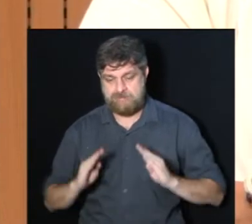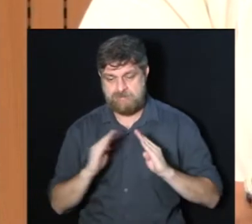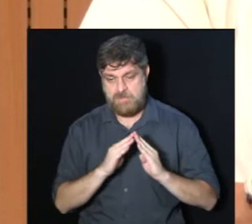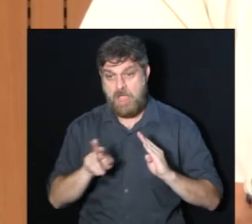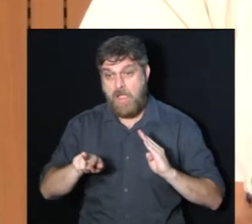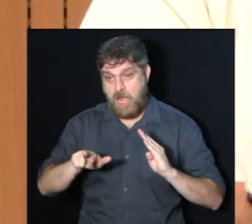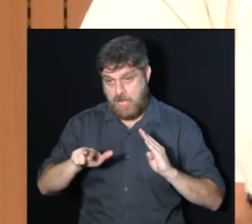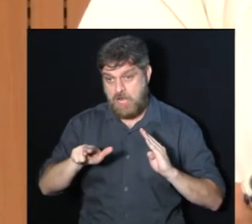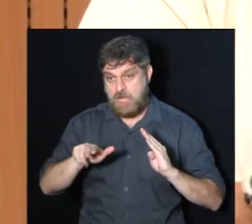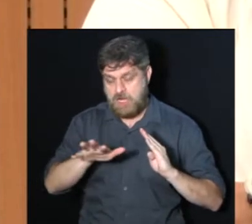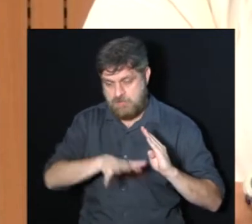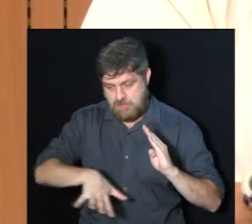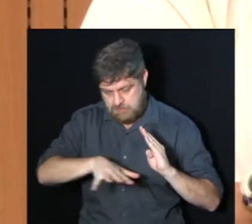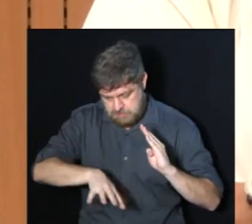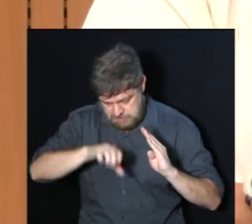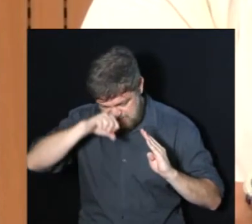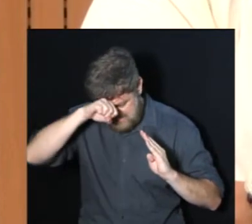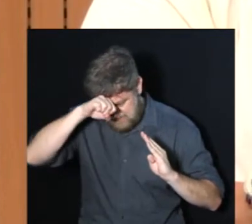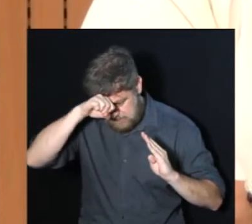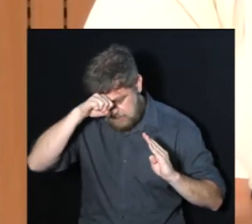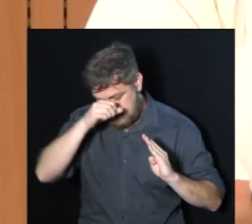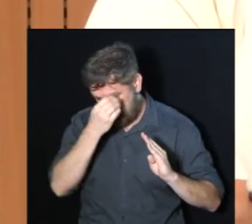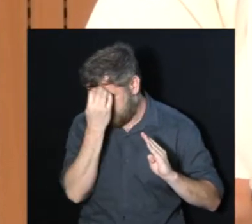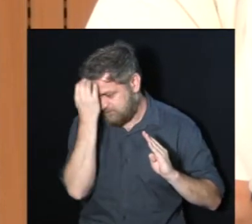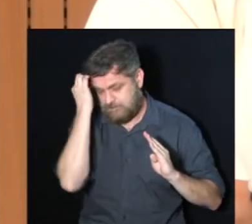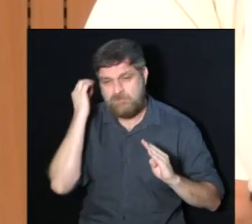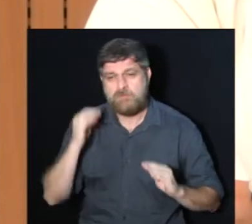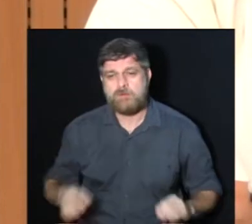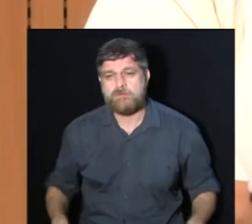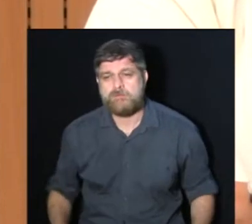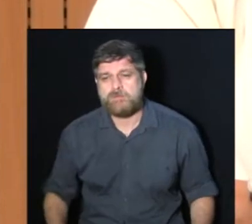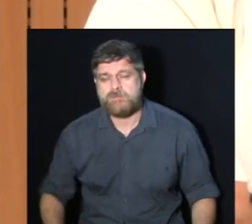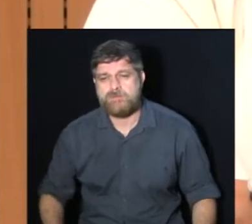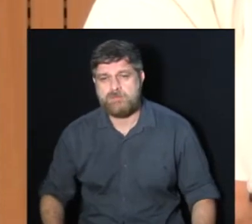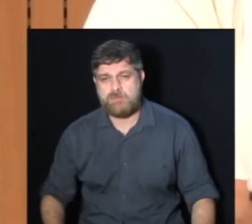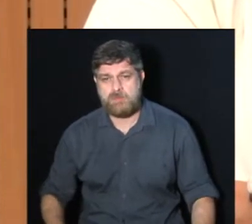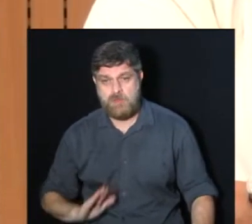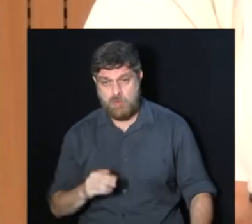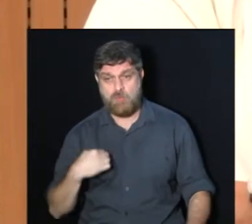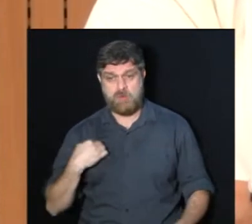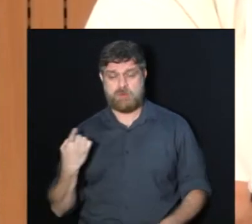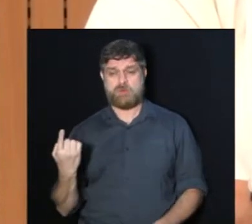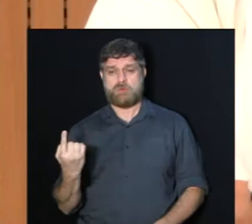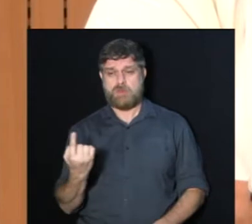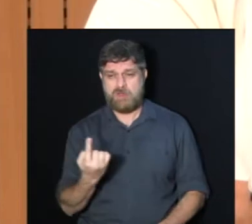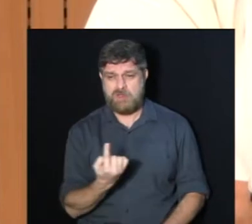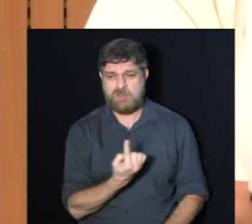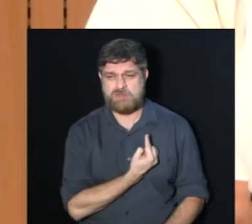irmão da caridade. Então, quando a gente